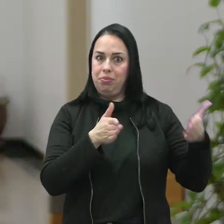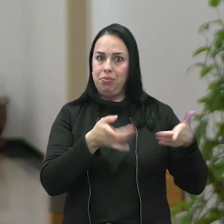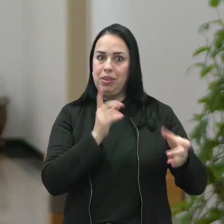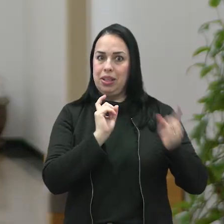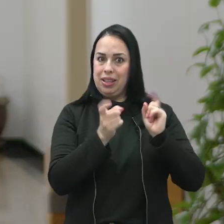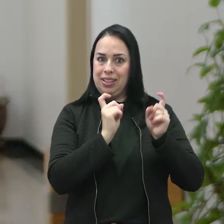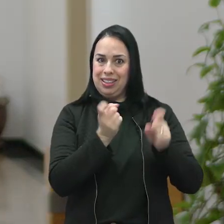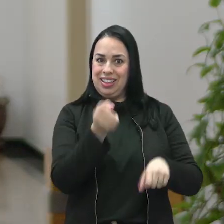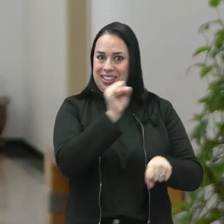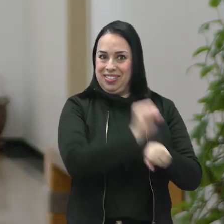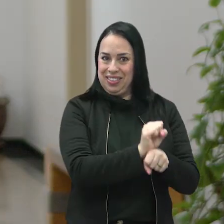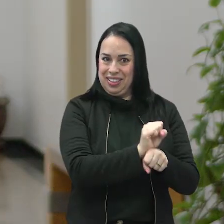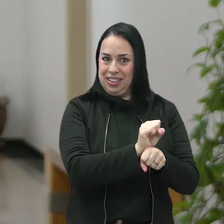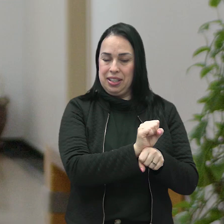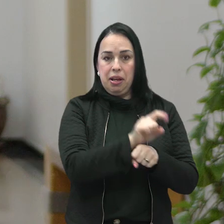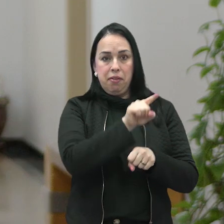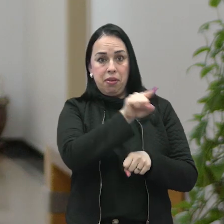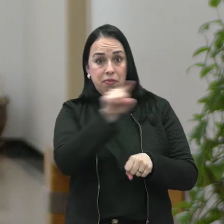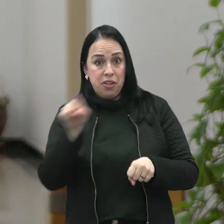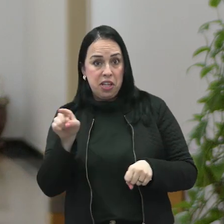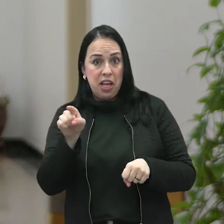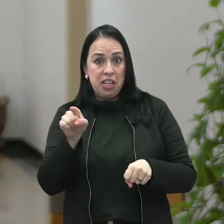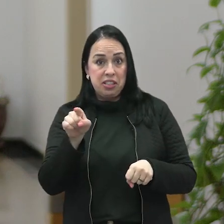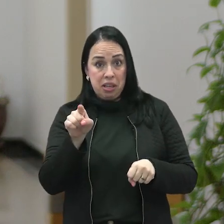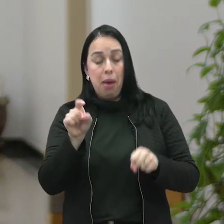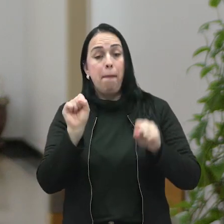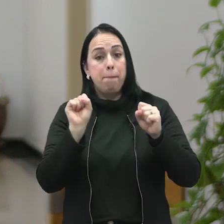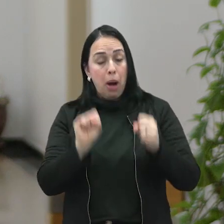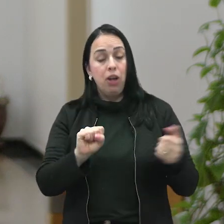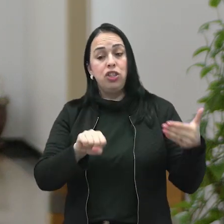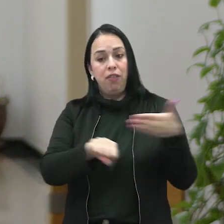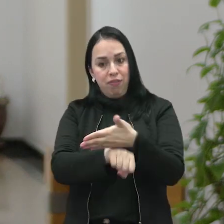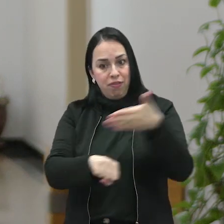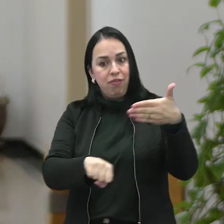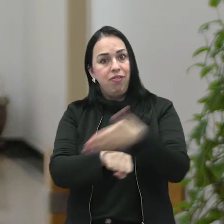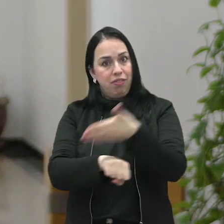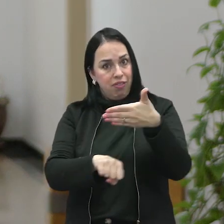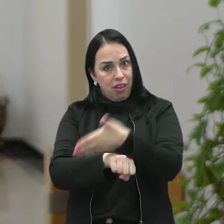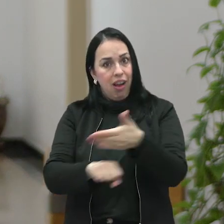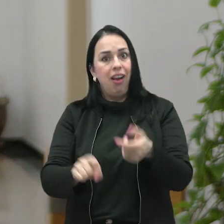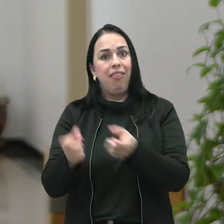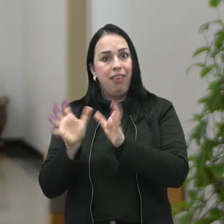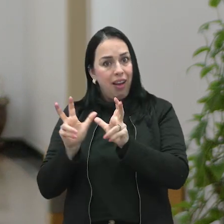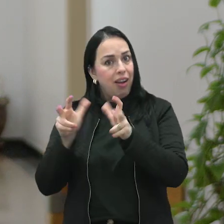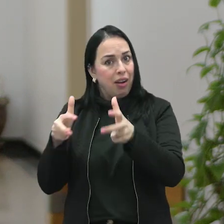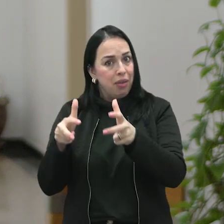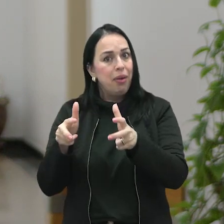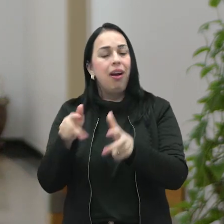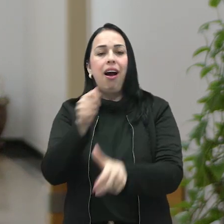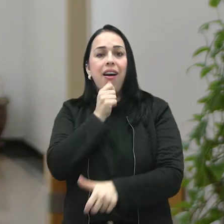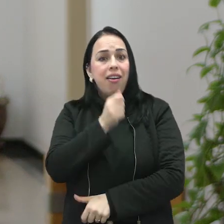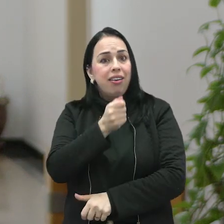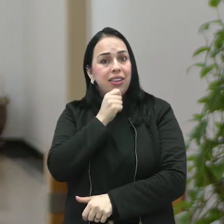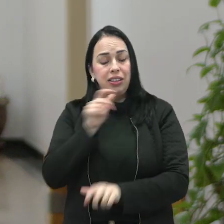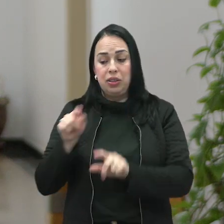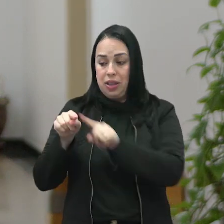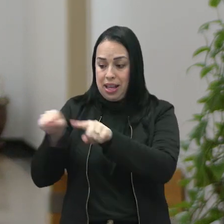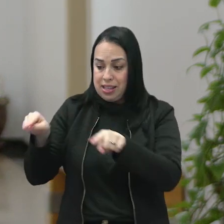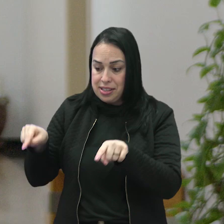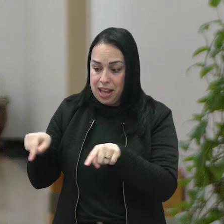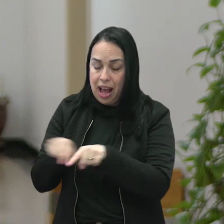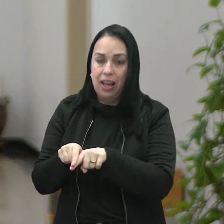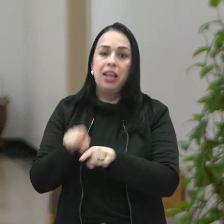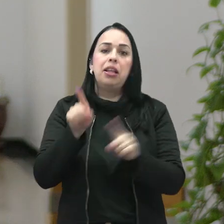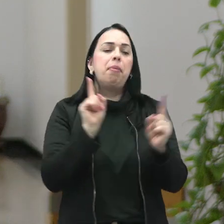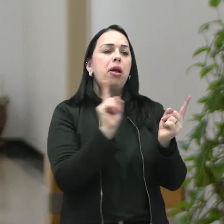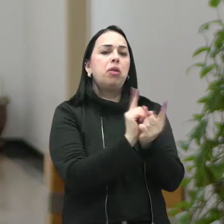O recesso legislativo não significa que o munícipe joseense ficará sem acesso aos serviços prestados pela Câmara Municipal. Além